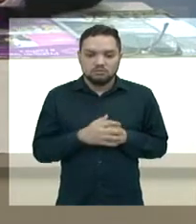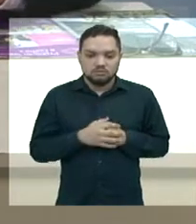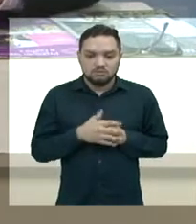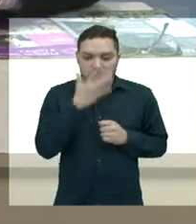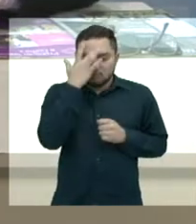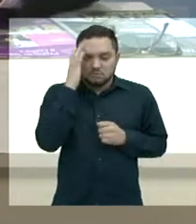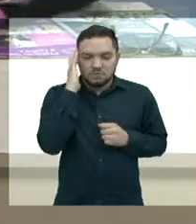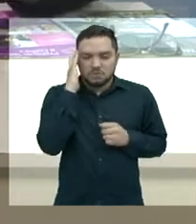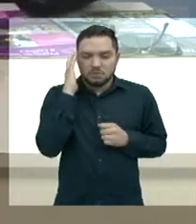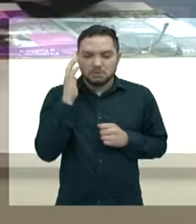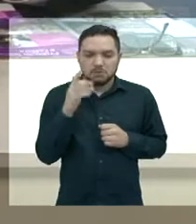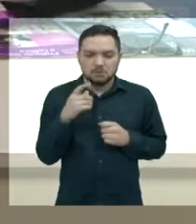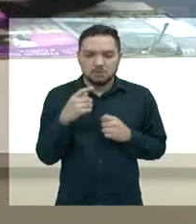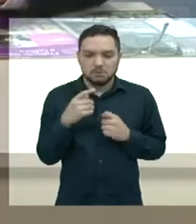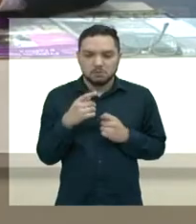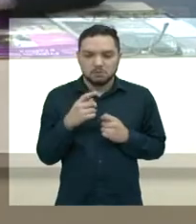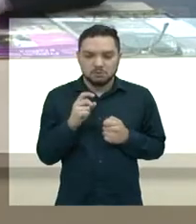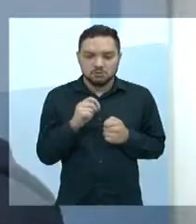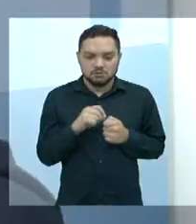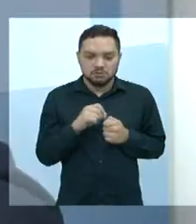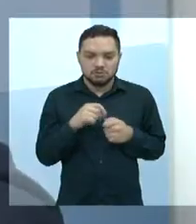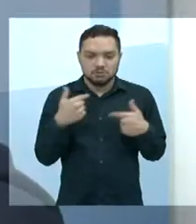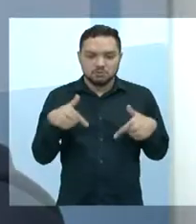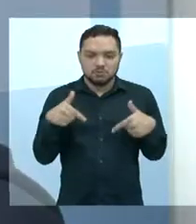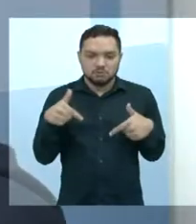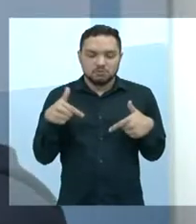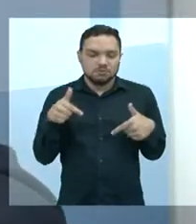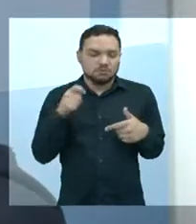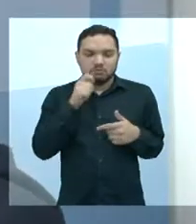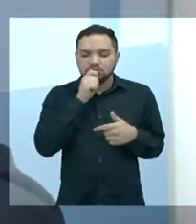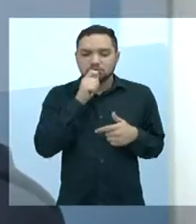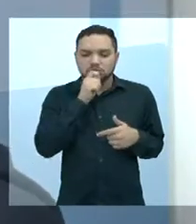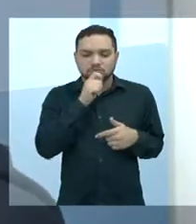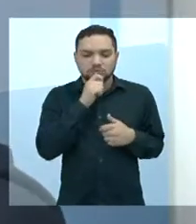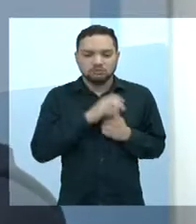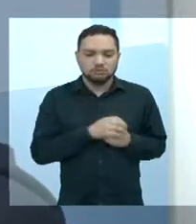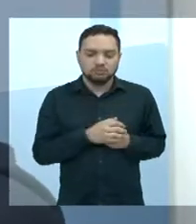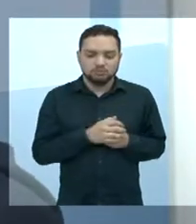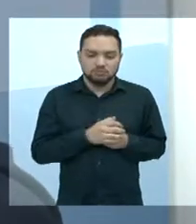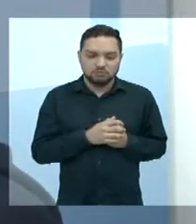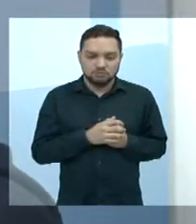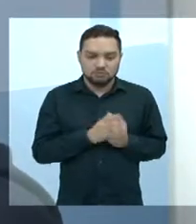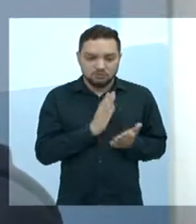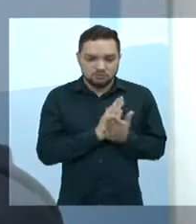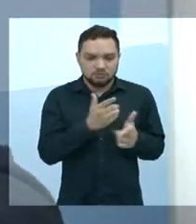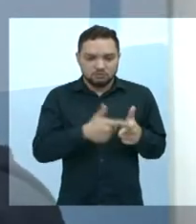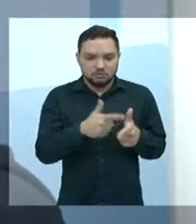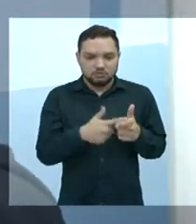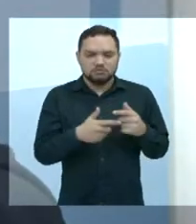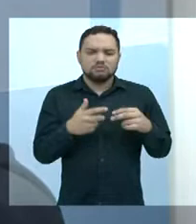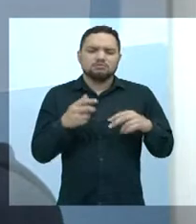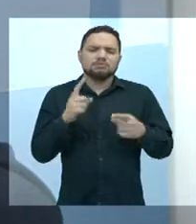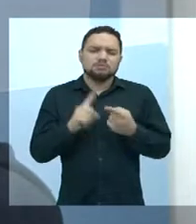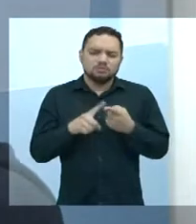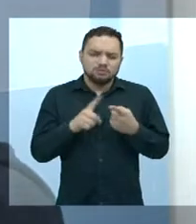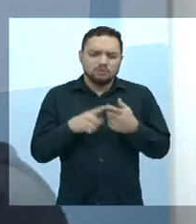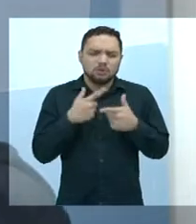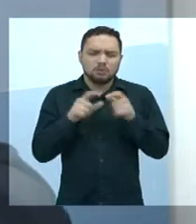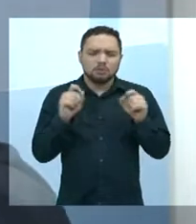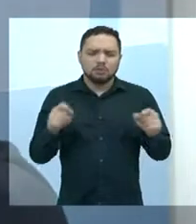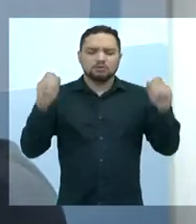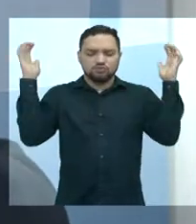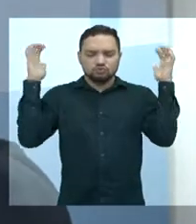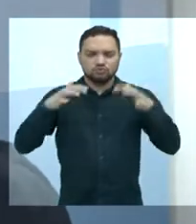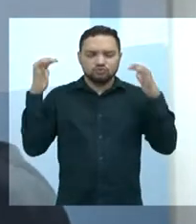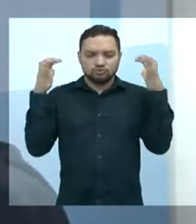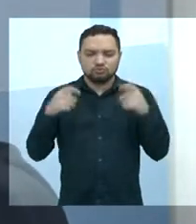manifestou com relação a fazer um trabalho para combater isso aí. E a escassez de chuva, muito também,